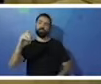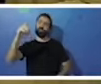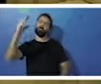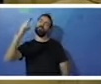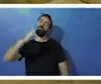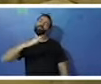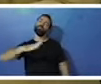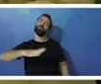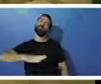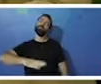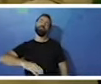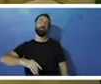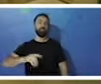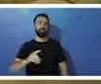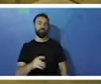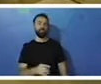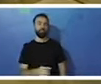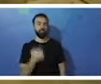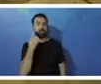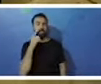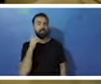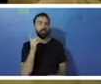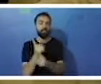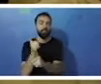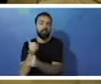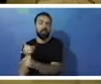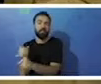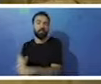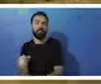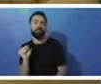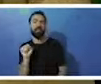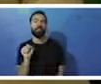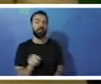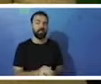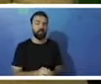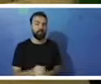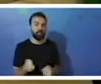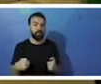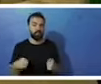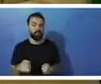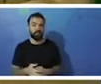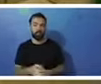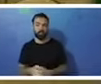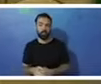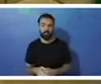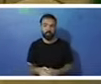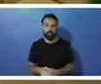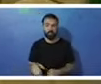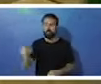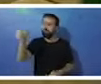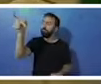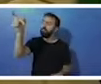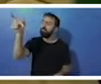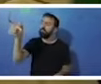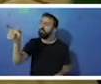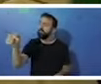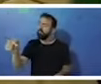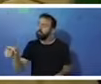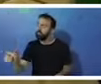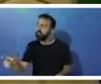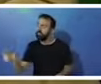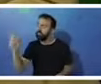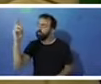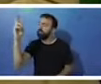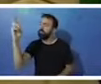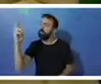vezes 12. O que que eu vou procurar nessa tabuada? Eu vou lá na coluna dos produtos procurar um